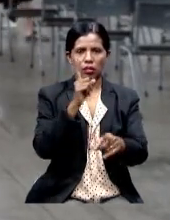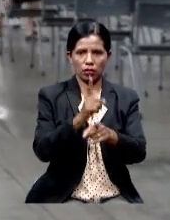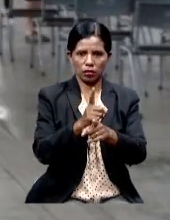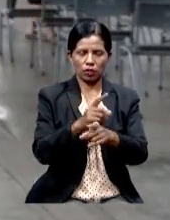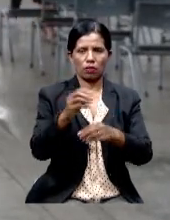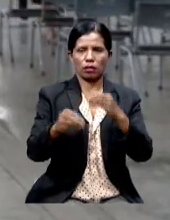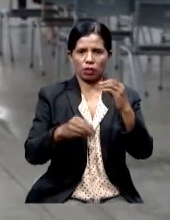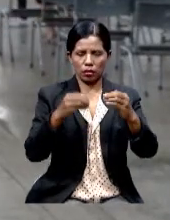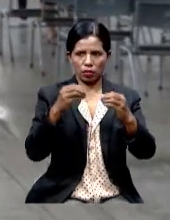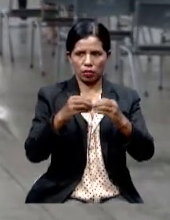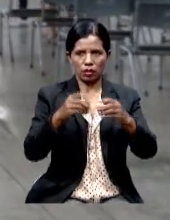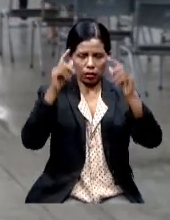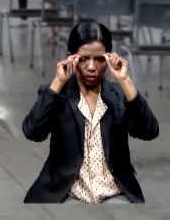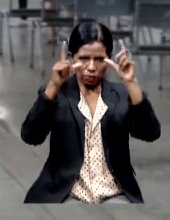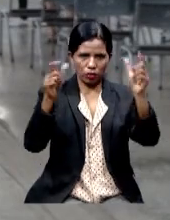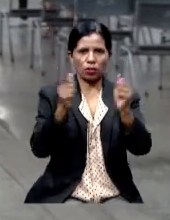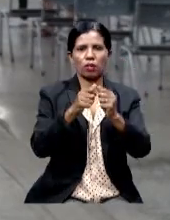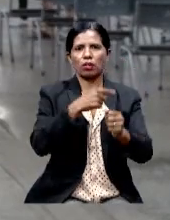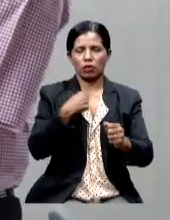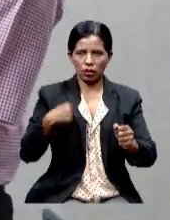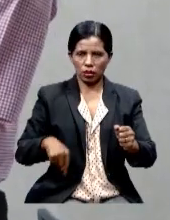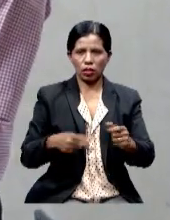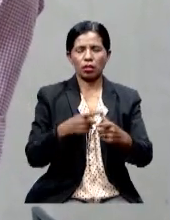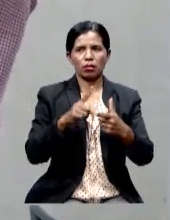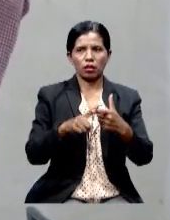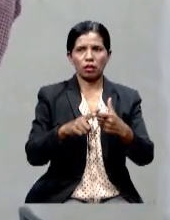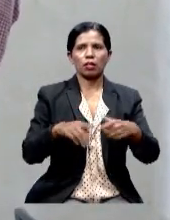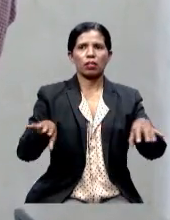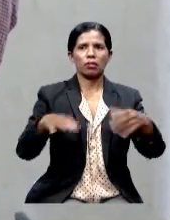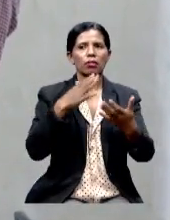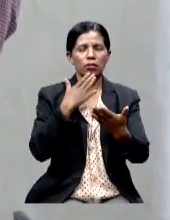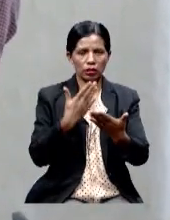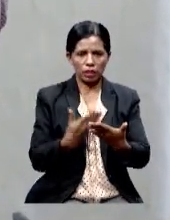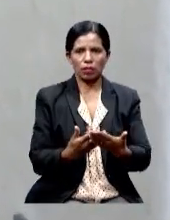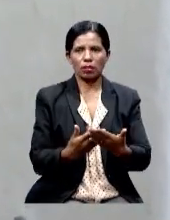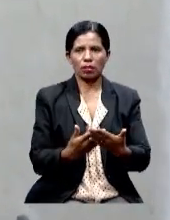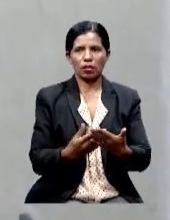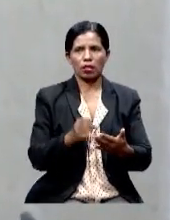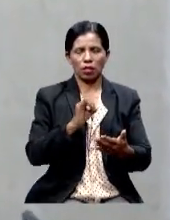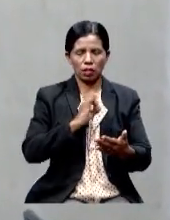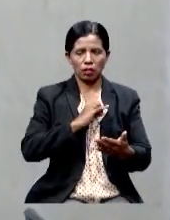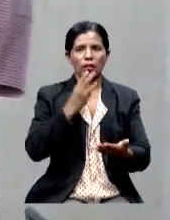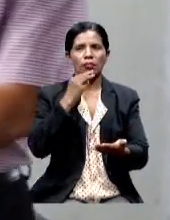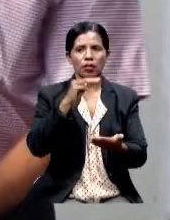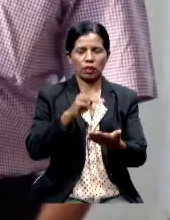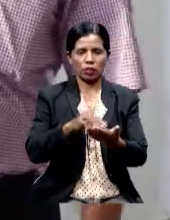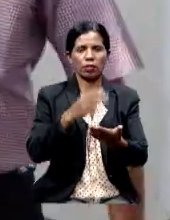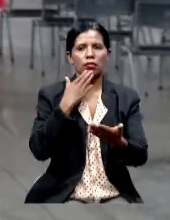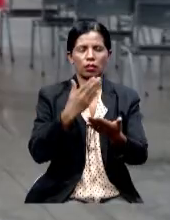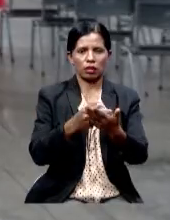relação Timor-Sina, depois irene cooperação, o lugar que eras, há uma mensagem, há optimista